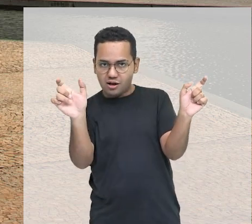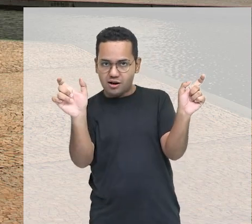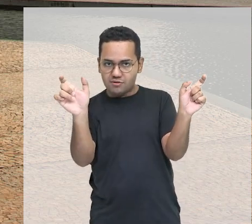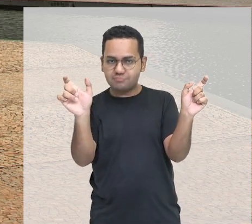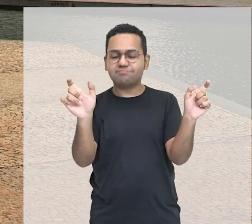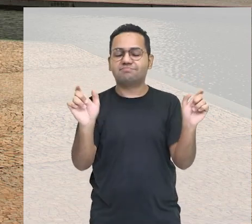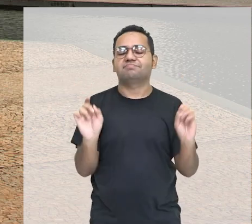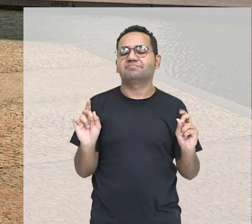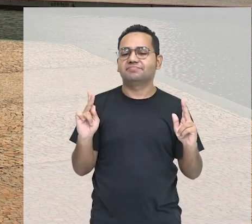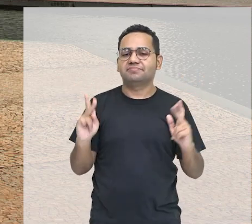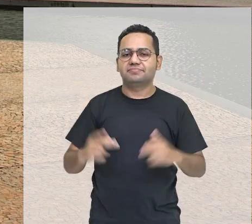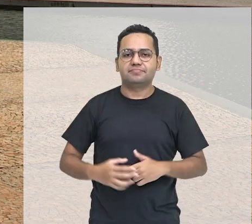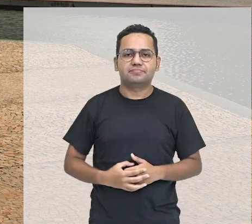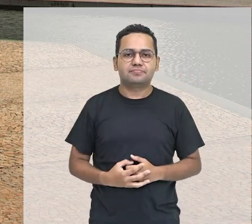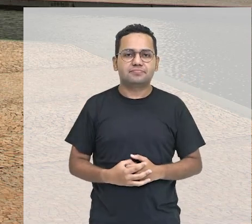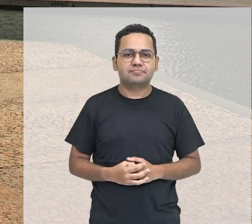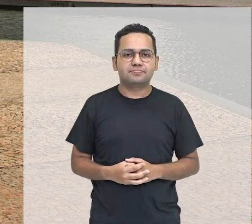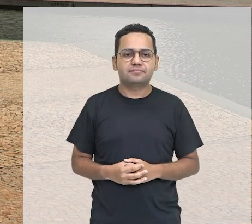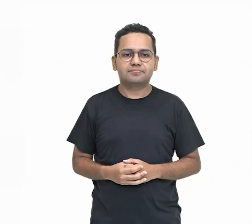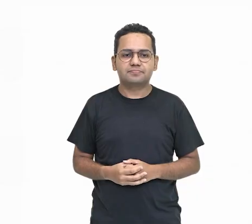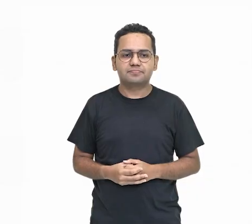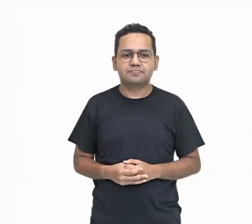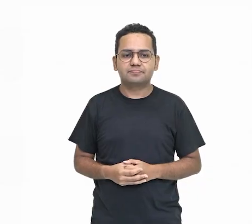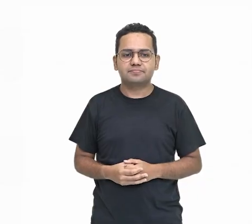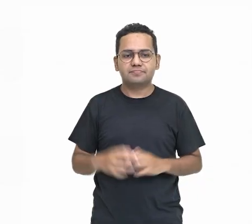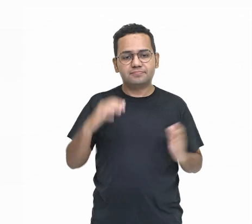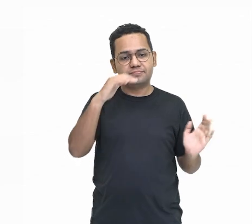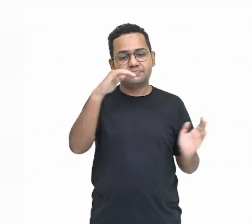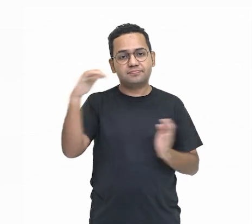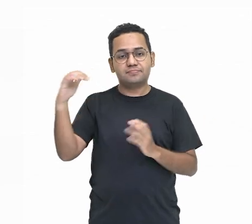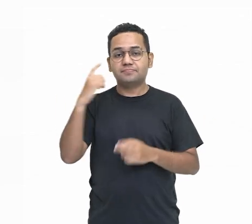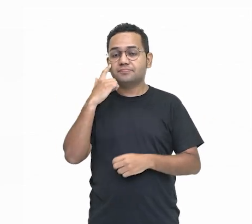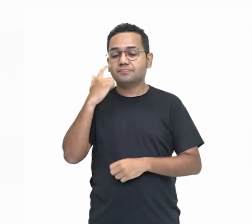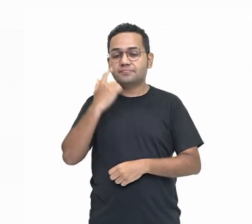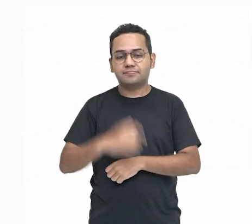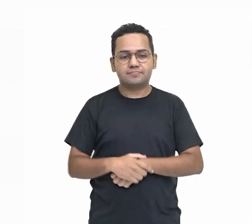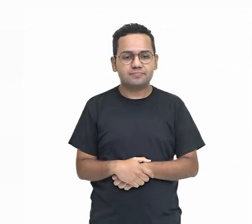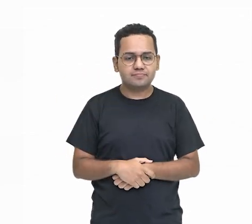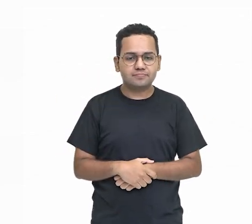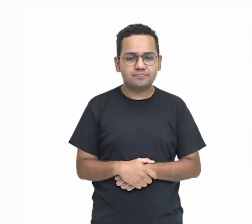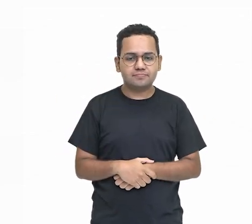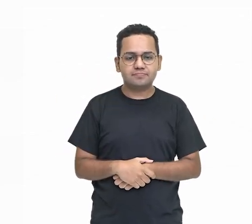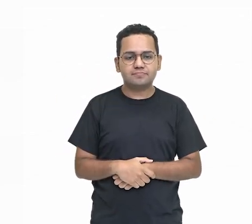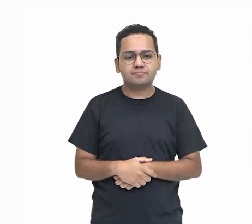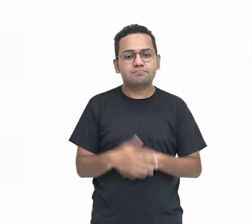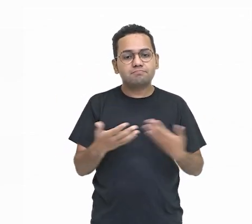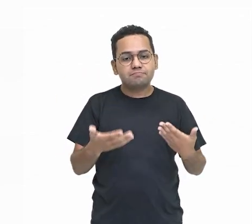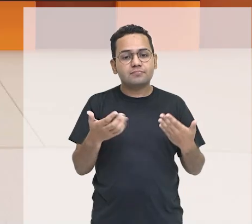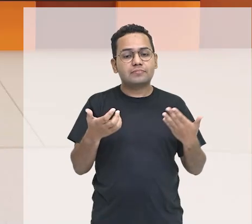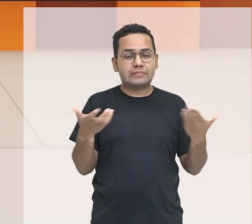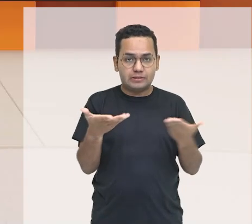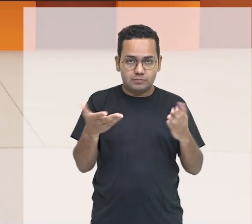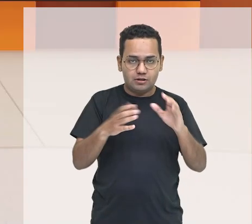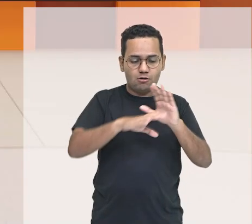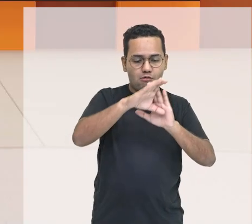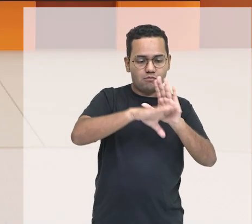três conceitos, não é isso? Vamos lá, então, ver poder, conceito e definição.